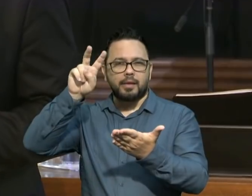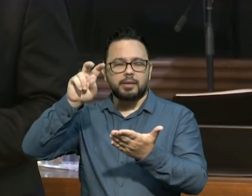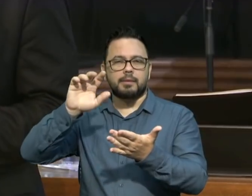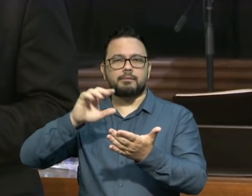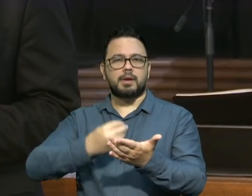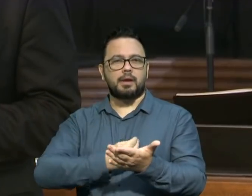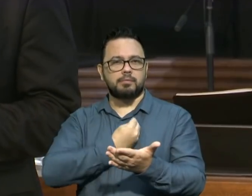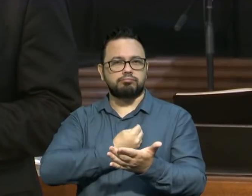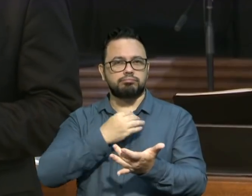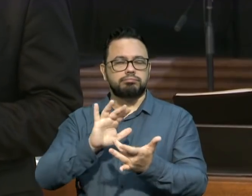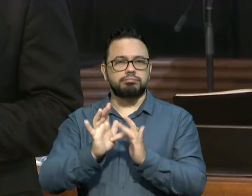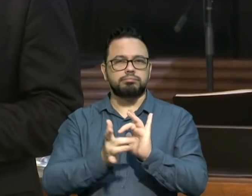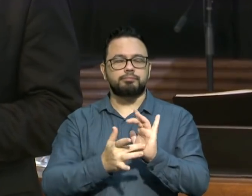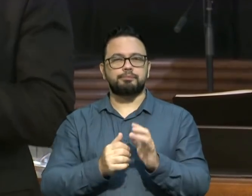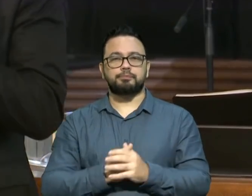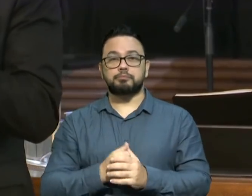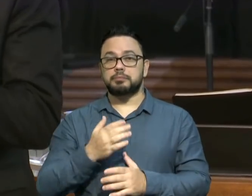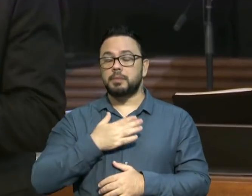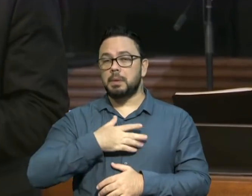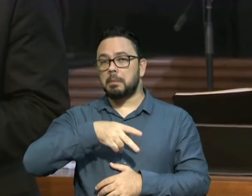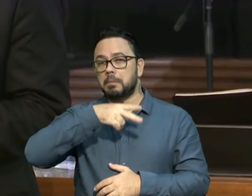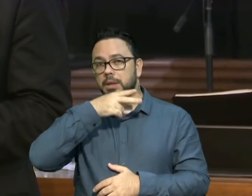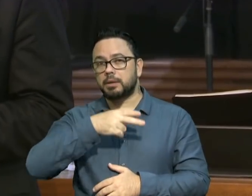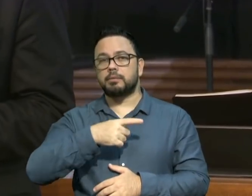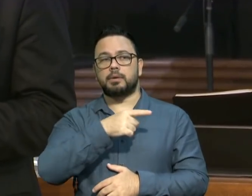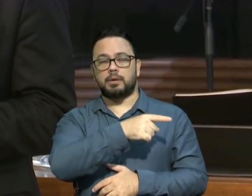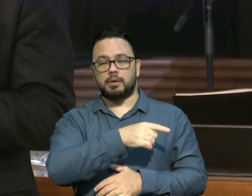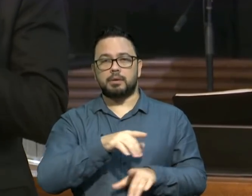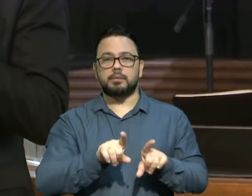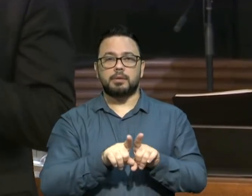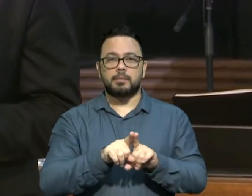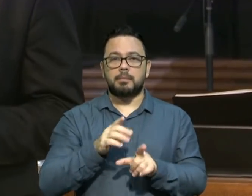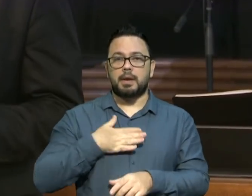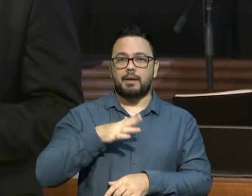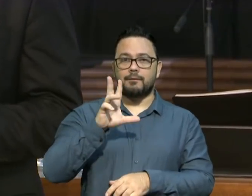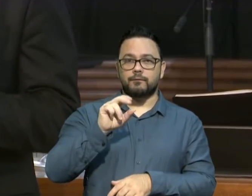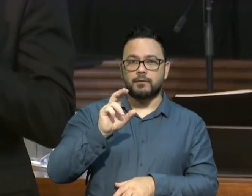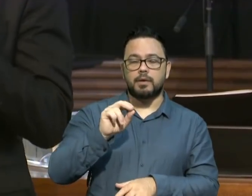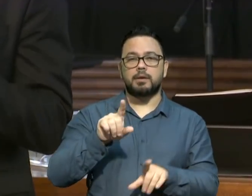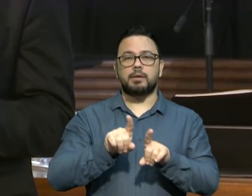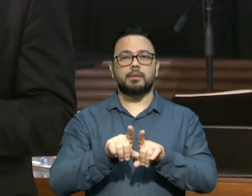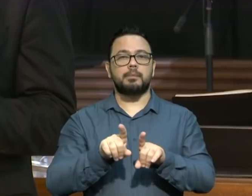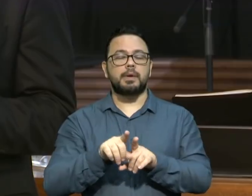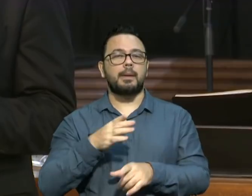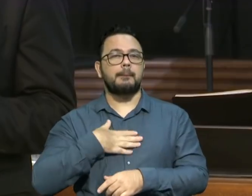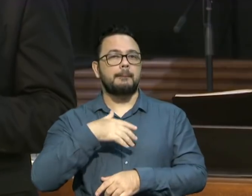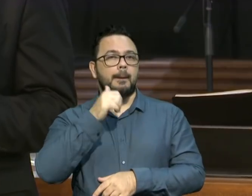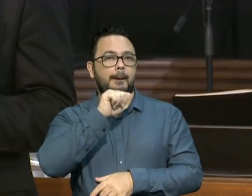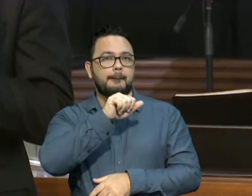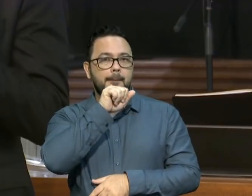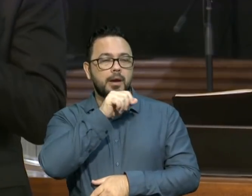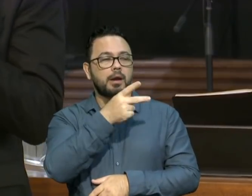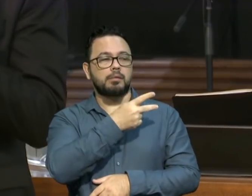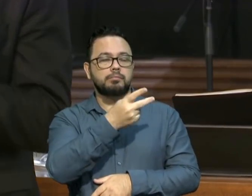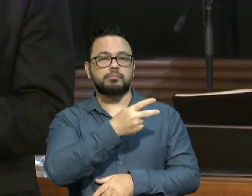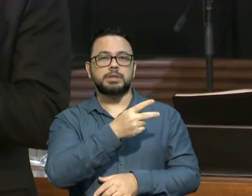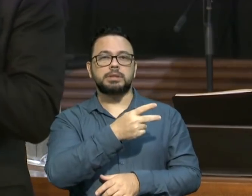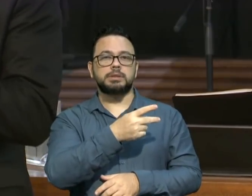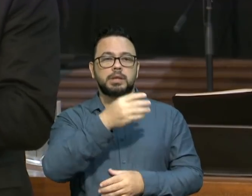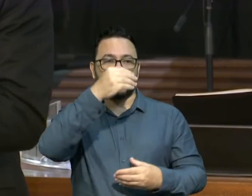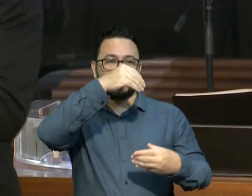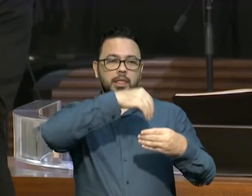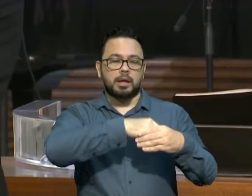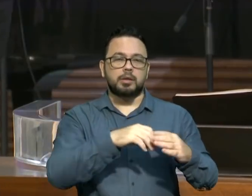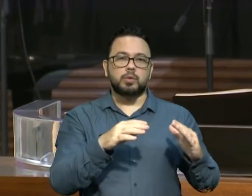bisavó e a minha avó EA minha mãe foram criadas num lar Cristão